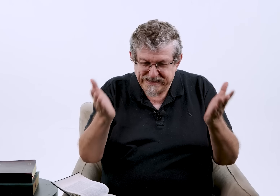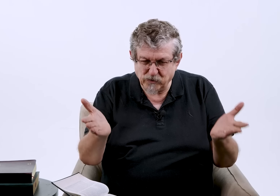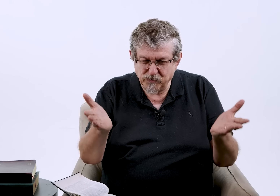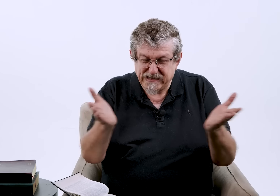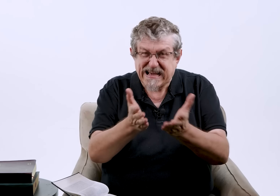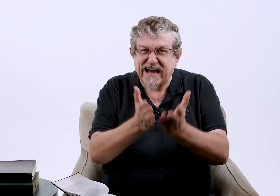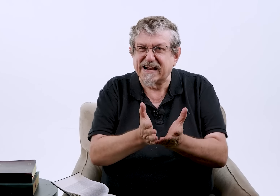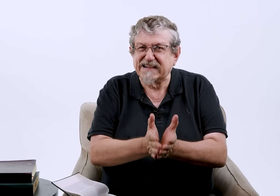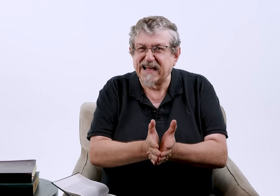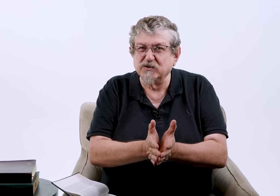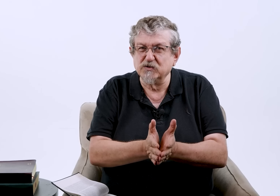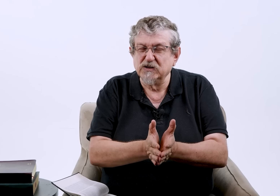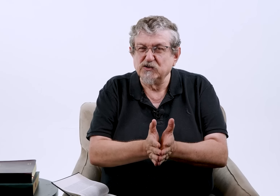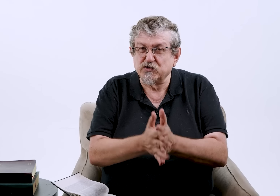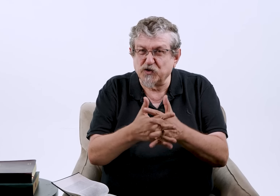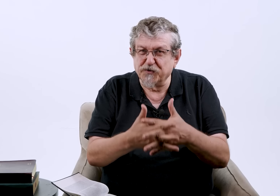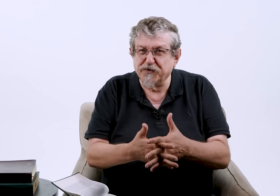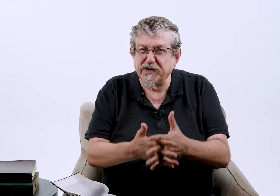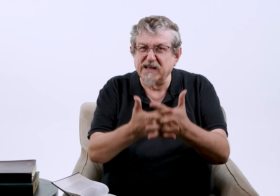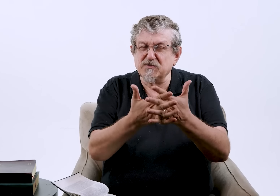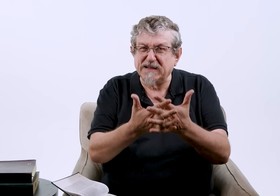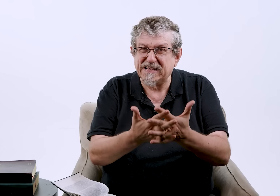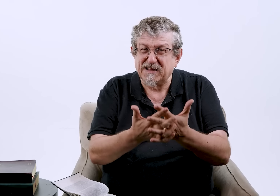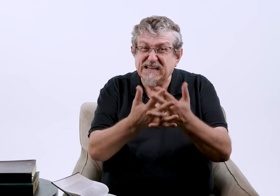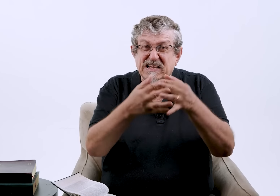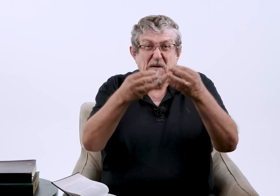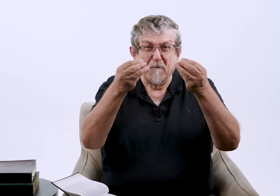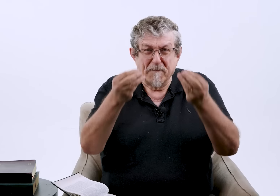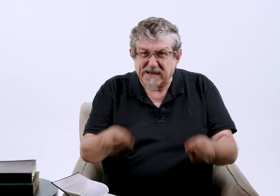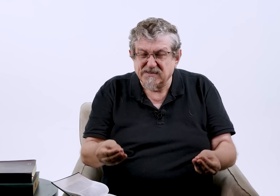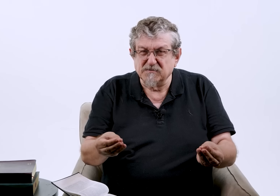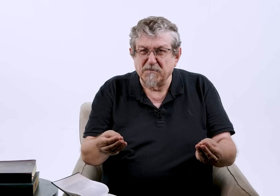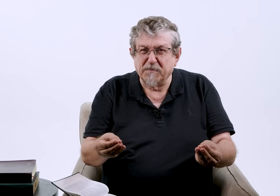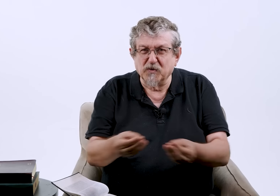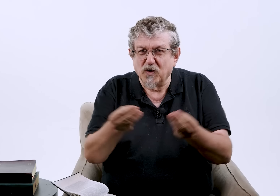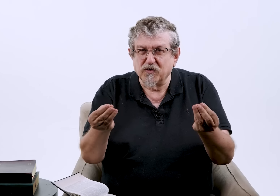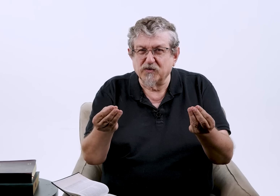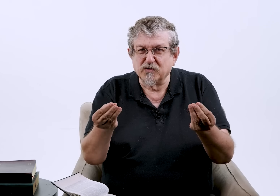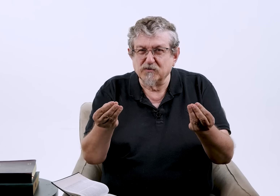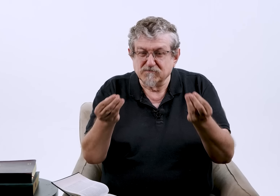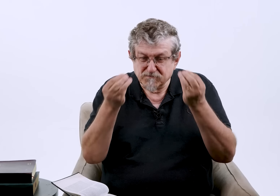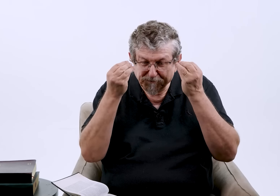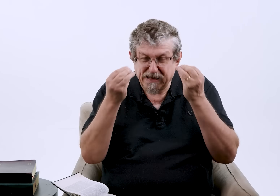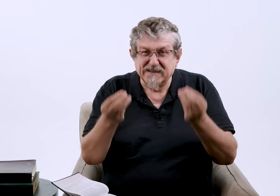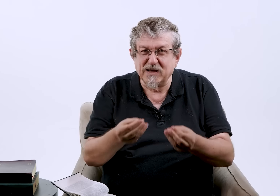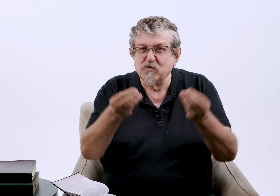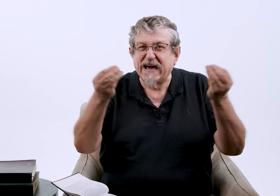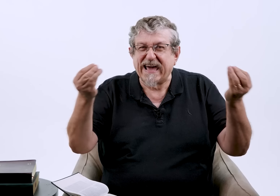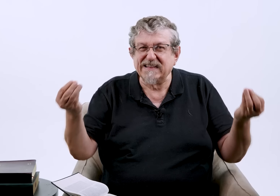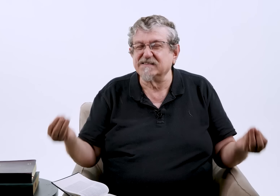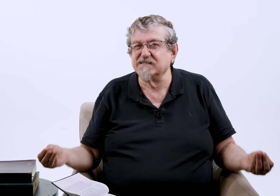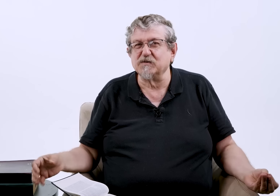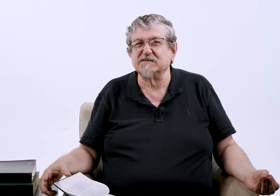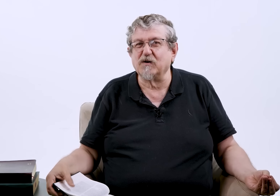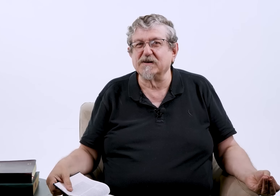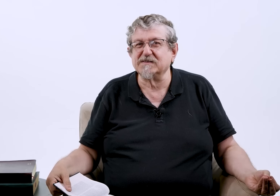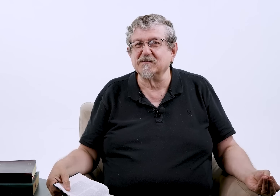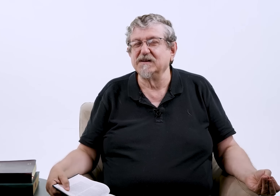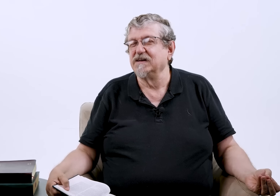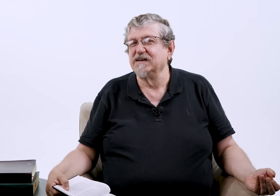do Deus encarnado sofrer de maneira máxima para o nosso perdão, redenção